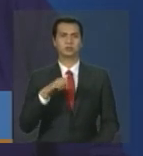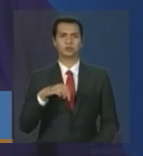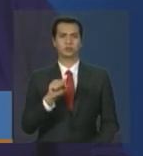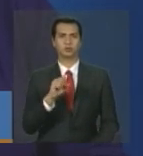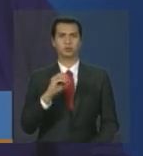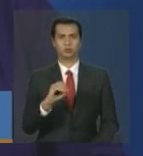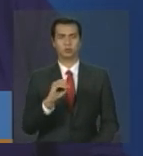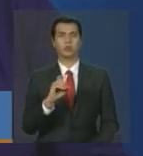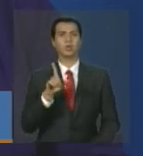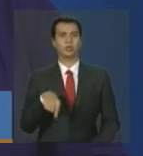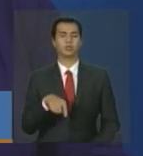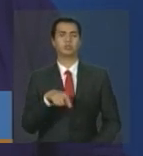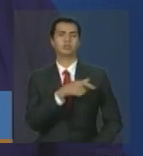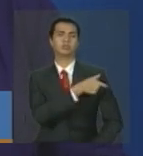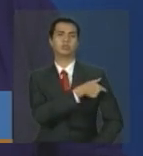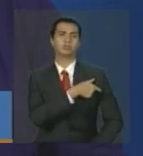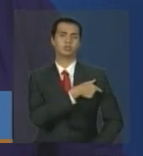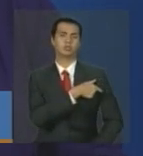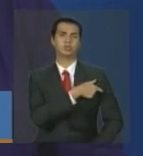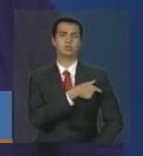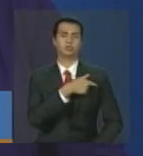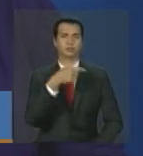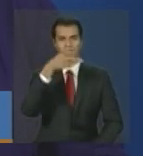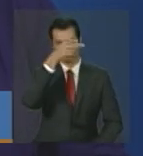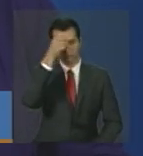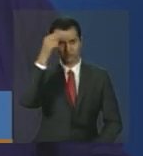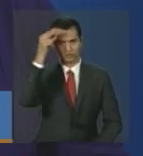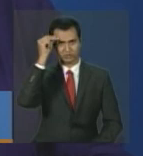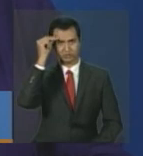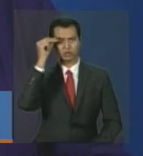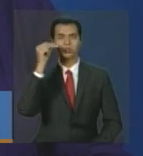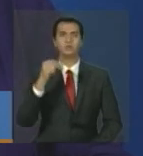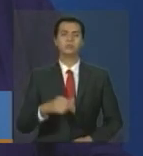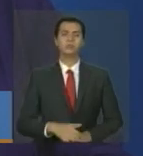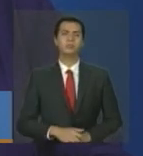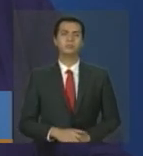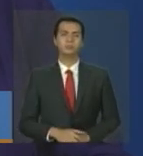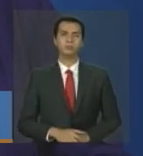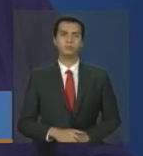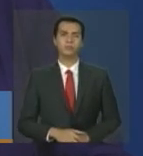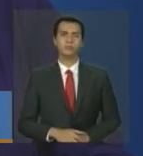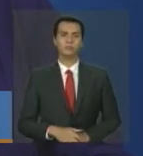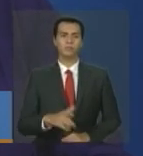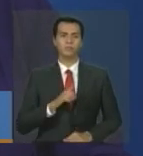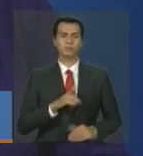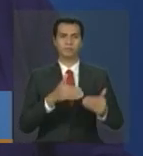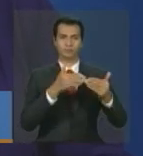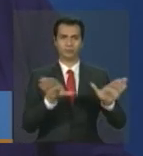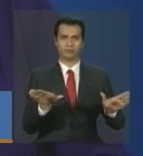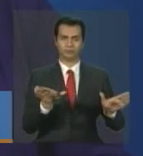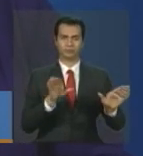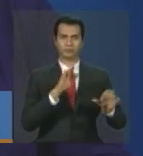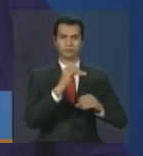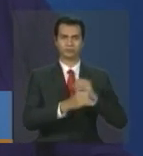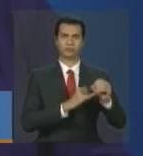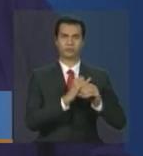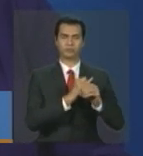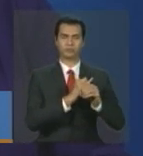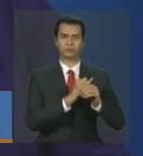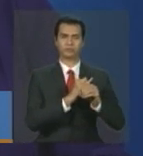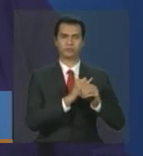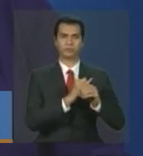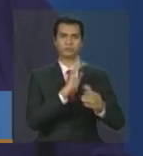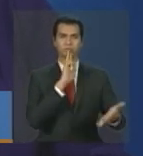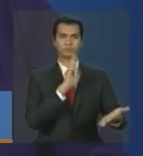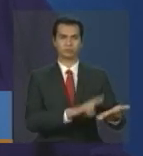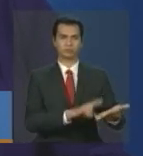gestão Municipal que ele abriu o aplicativo foi aberto para as respostas